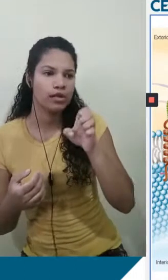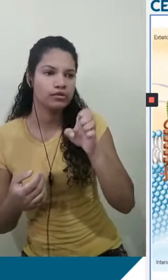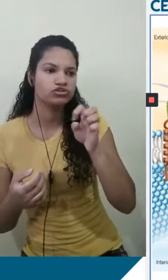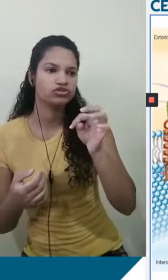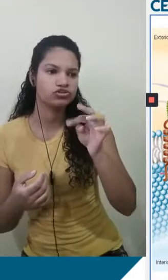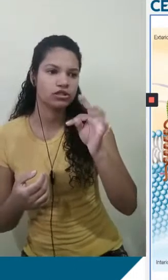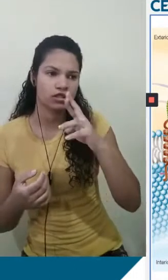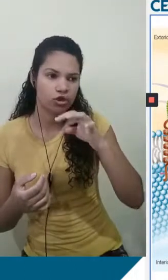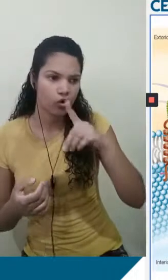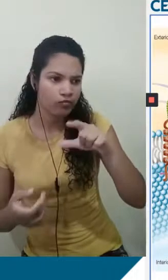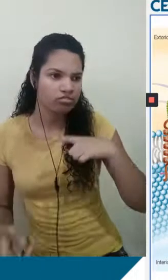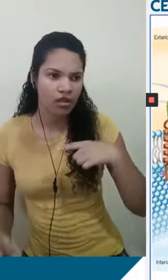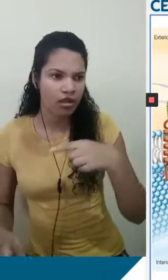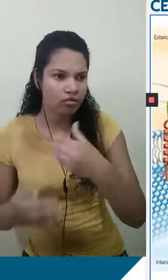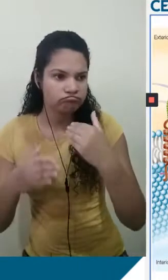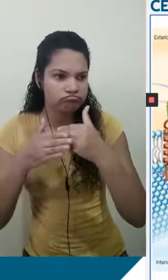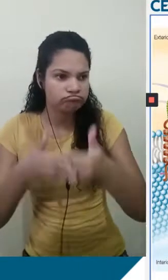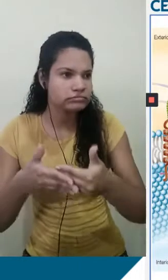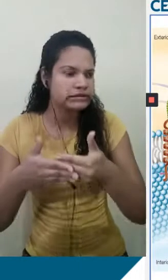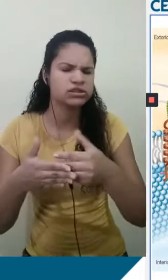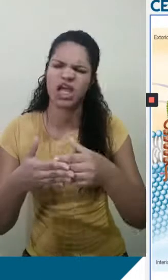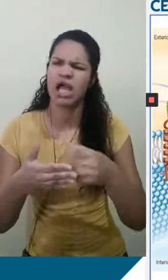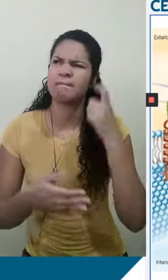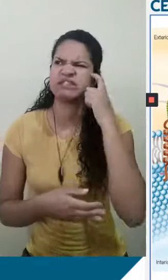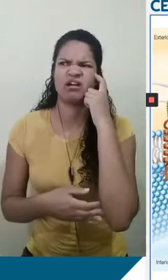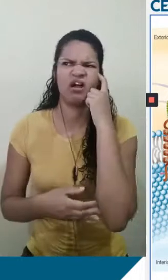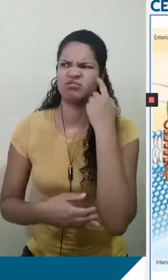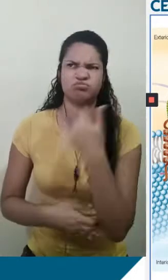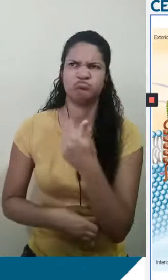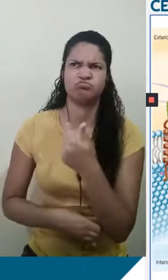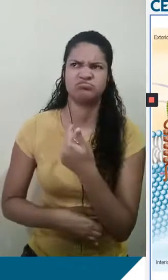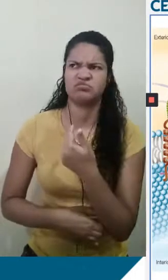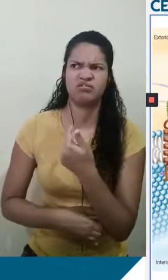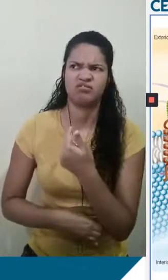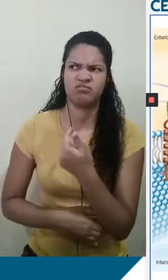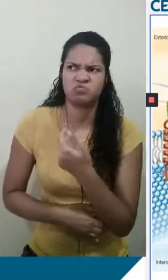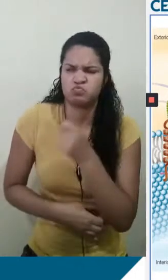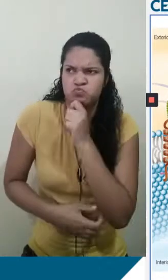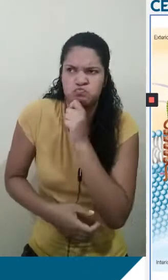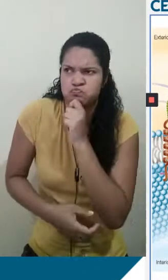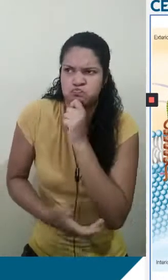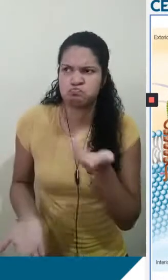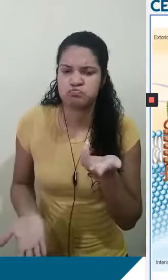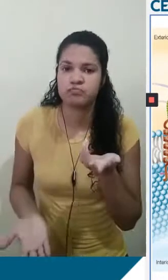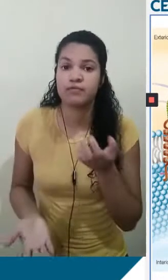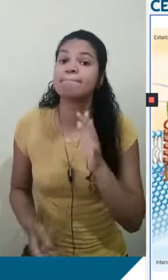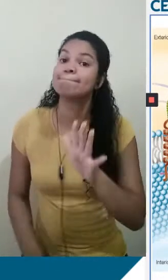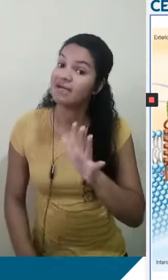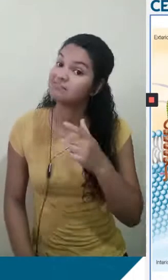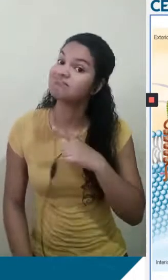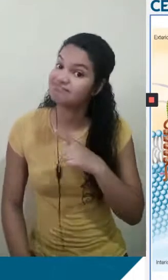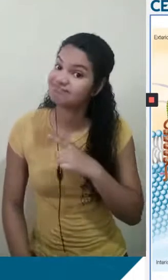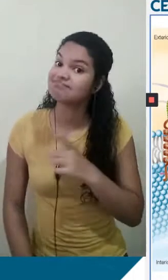a importância do colesterol na composição da membrana plasmática é fundamental. Algumas proteínas